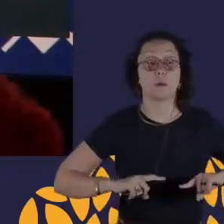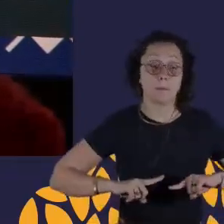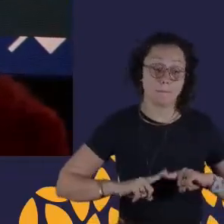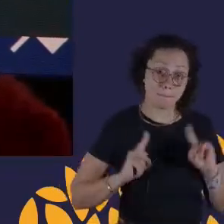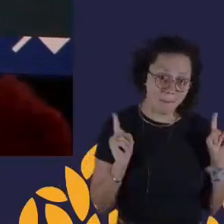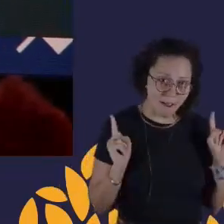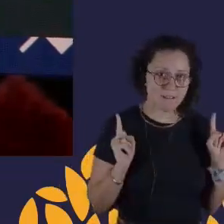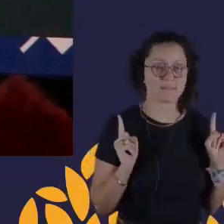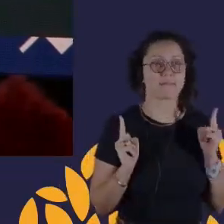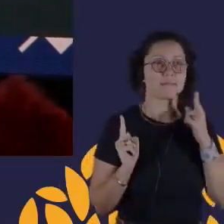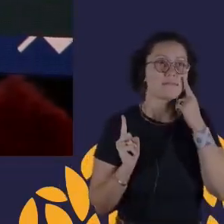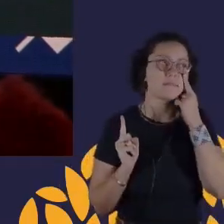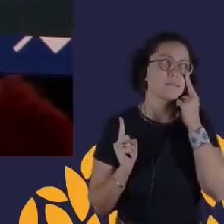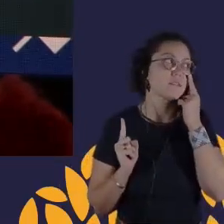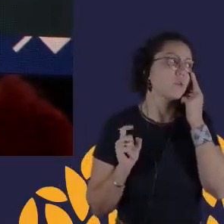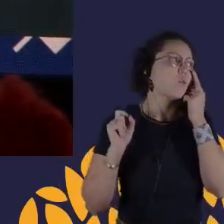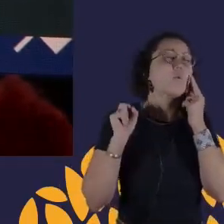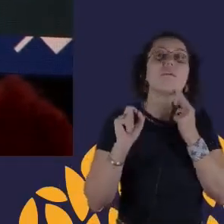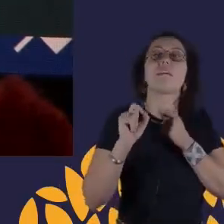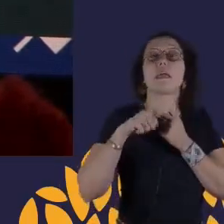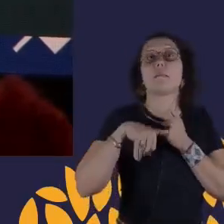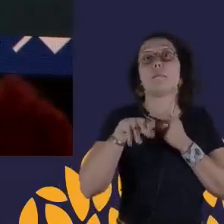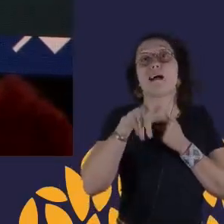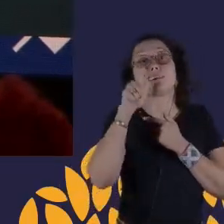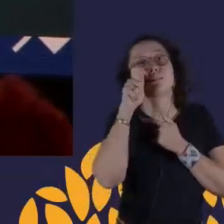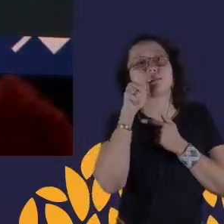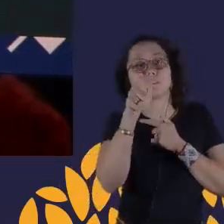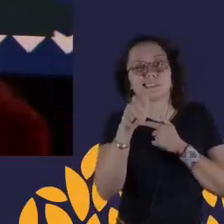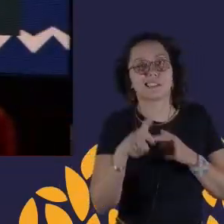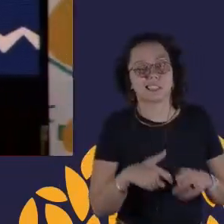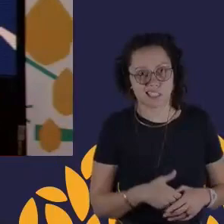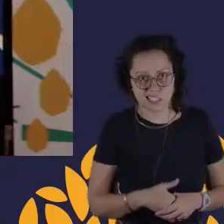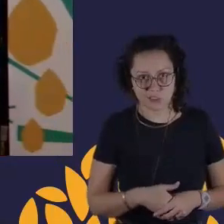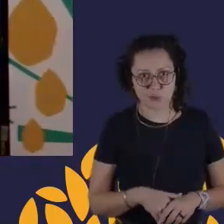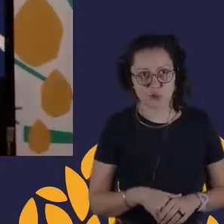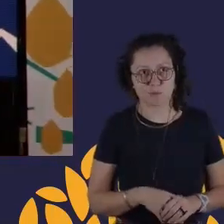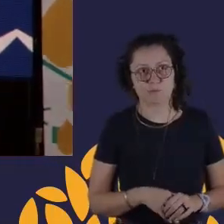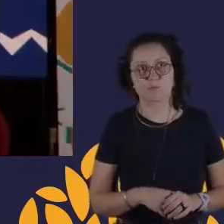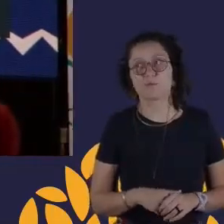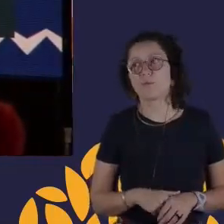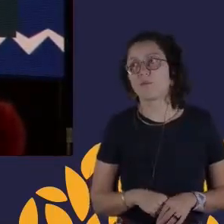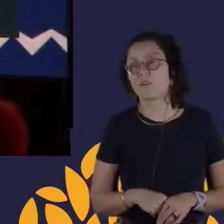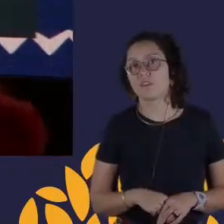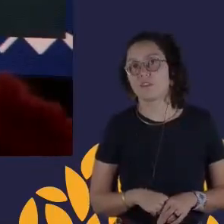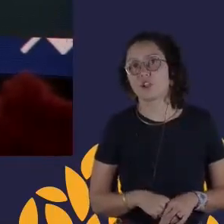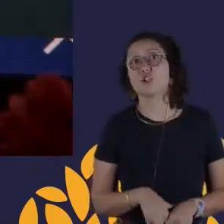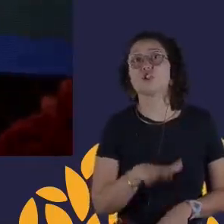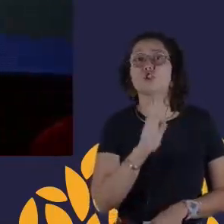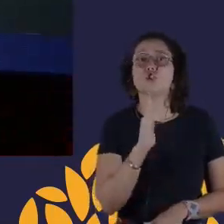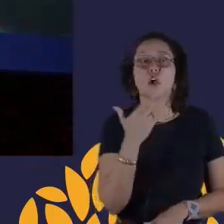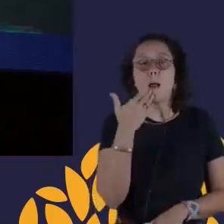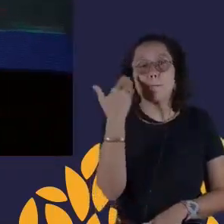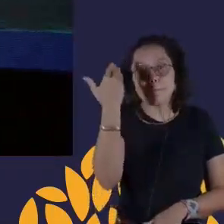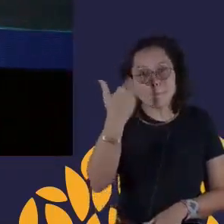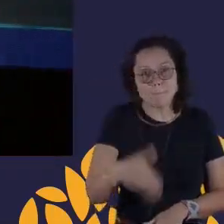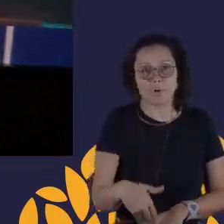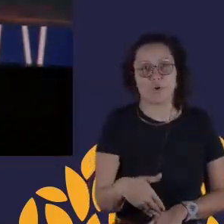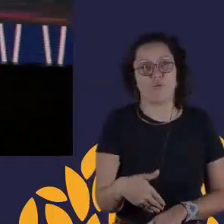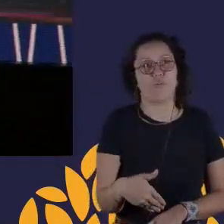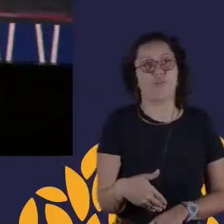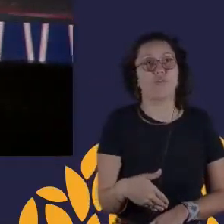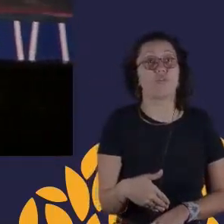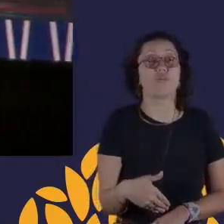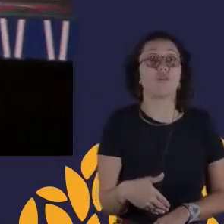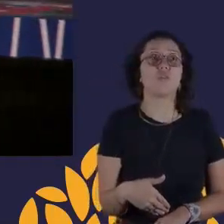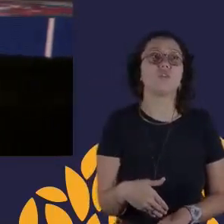Mas, o que é mais interessante e que já foi demonstrado, isso é a National